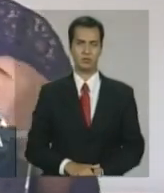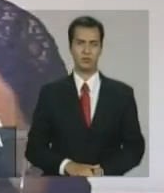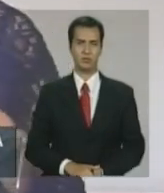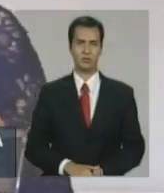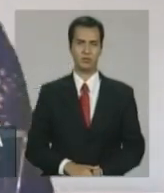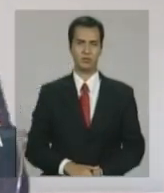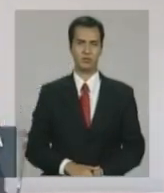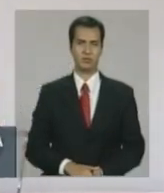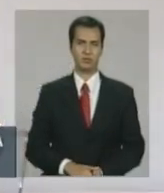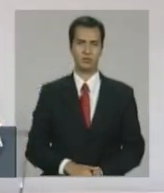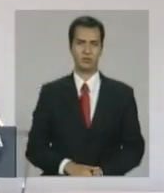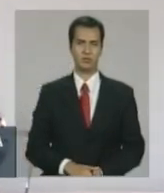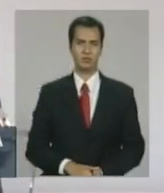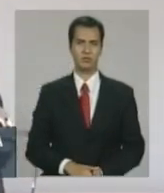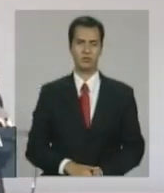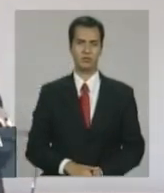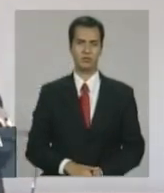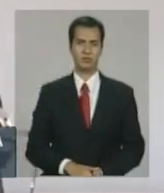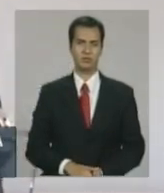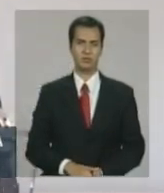Além disso, só um pouquinho, nós